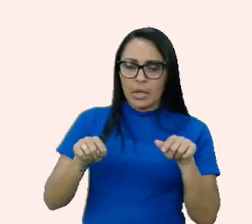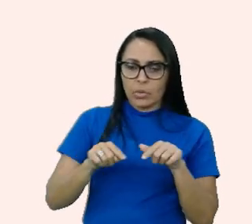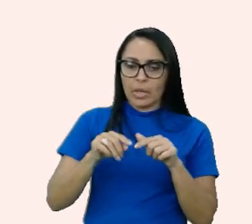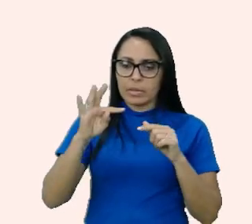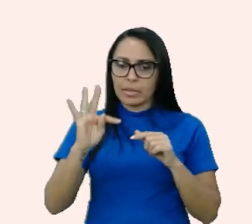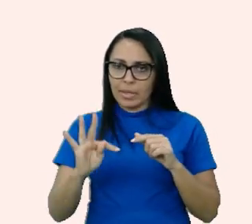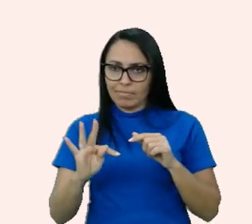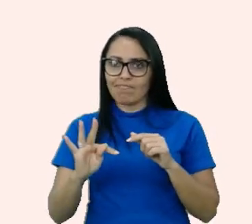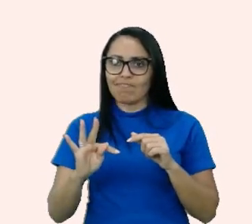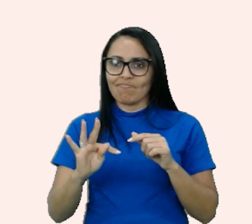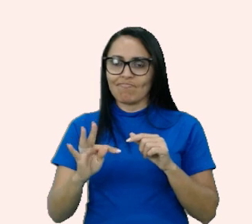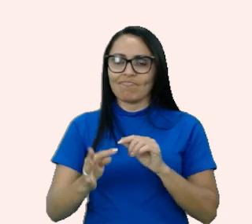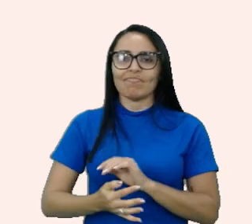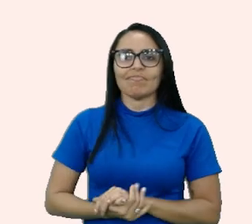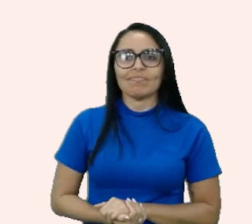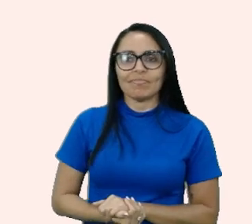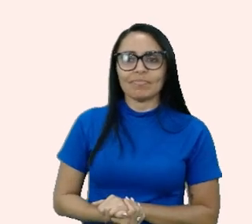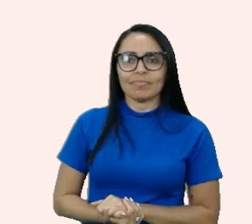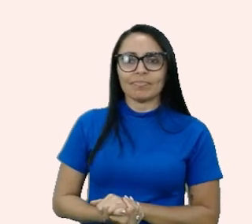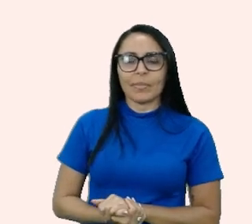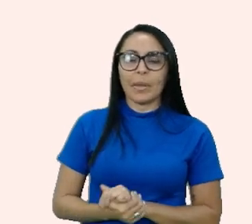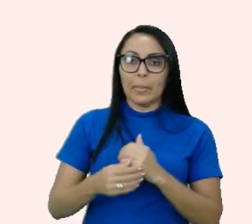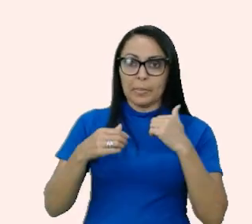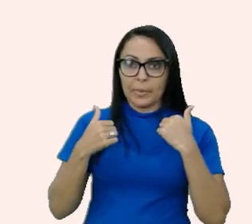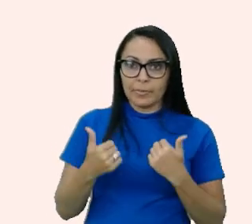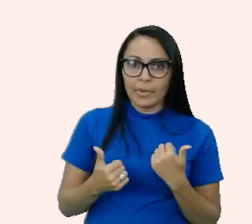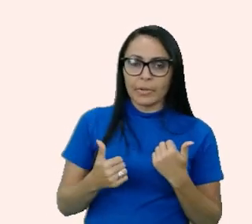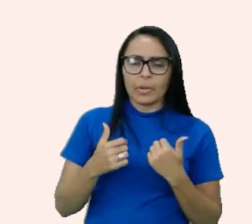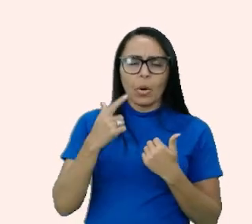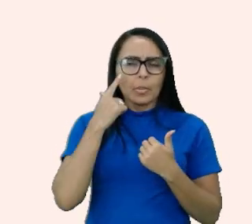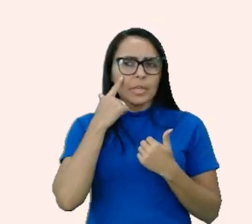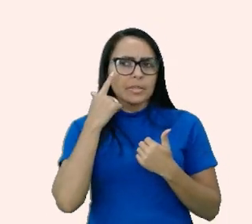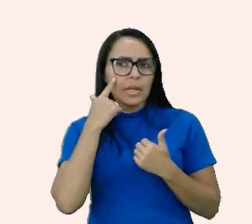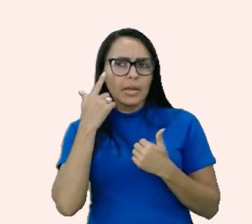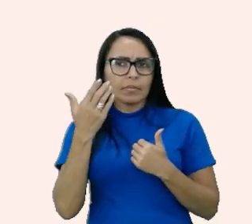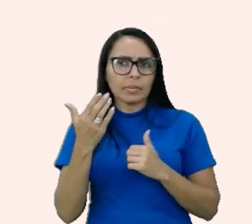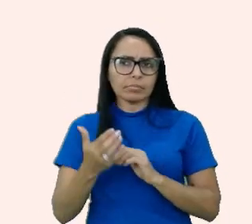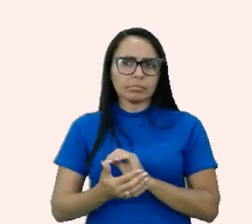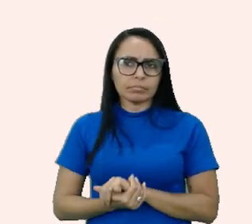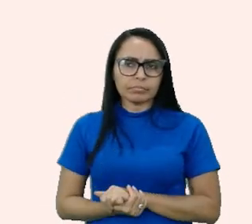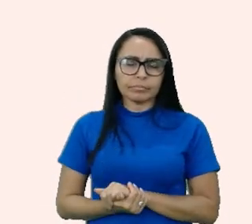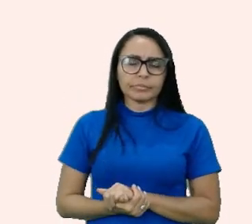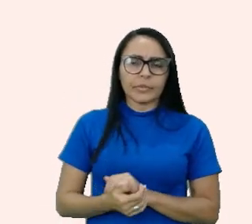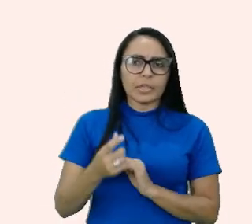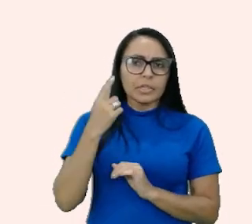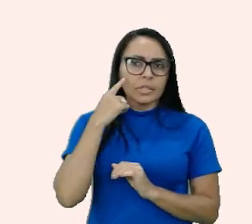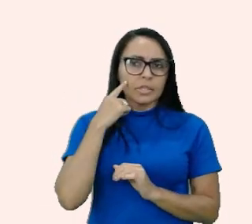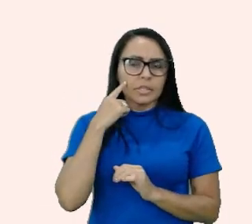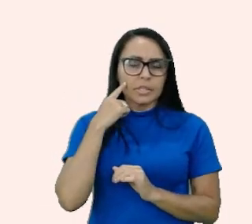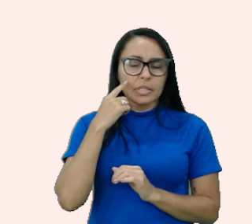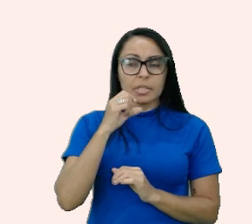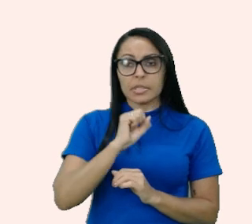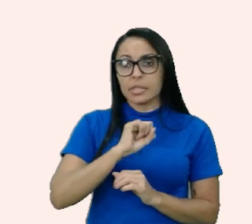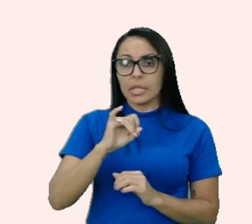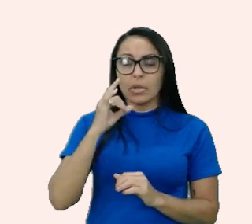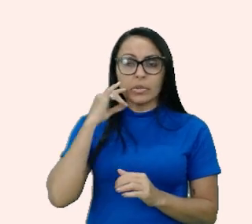o ΔS sobre ΔT, perfeito? Então, observe, se eu estabelecer o seguinte,